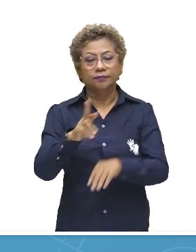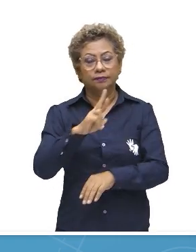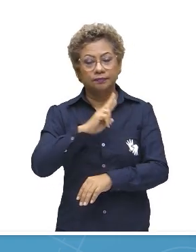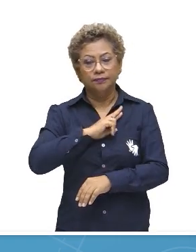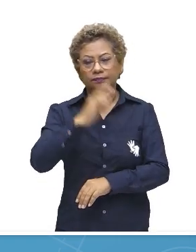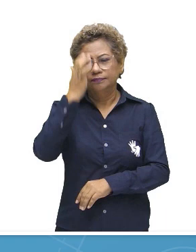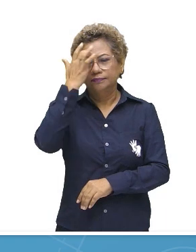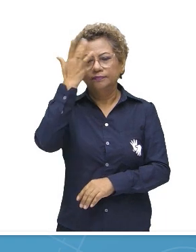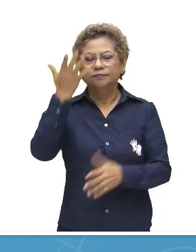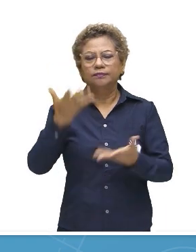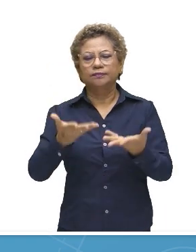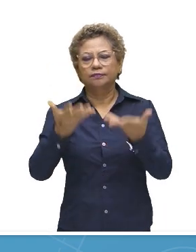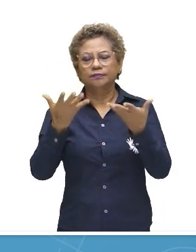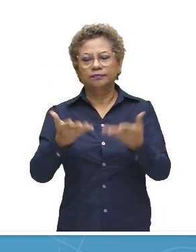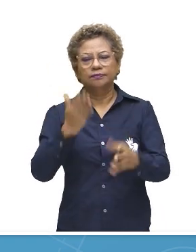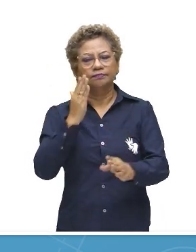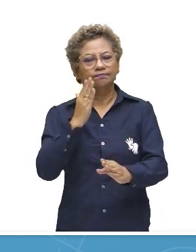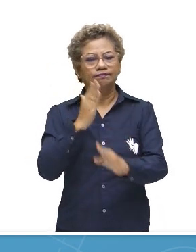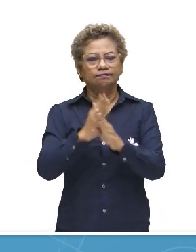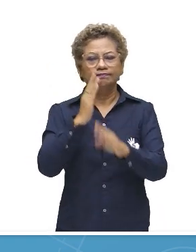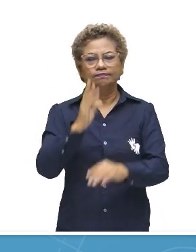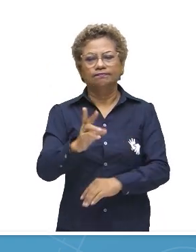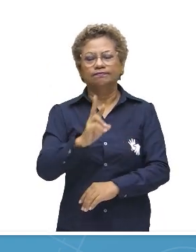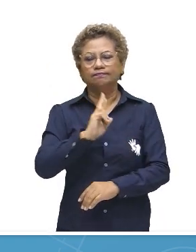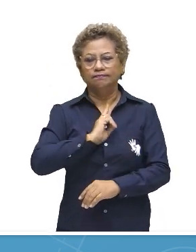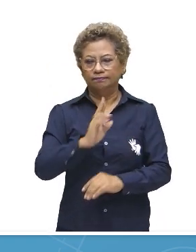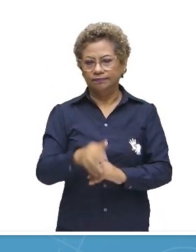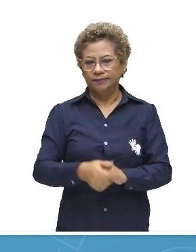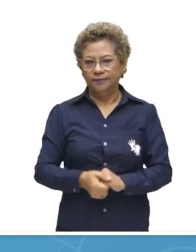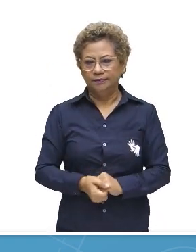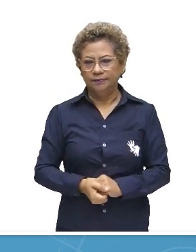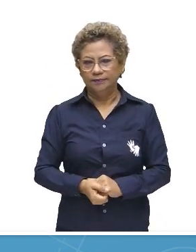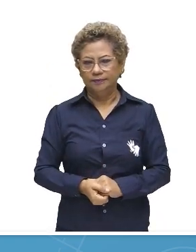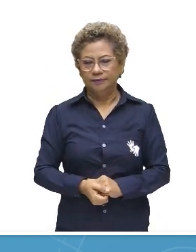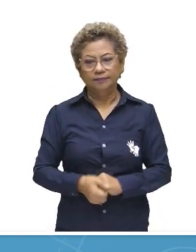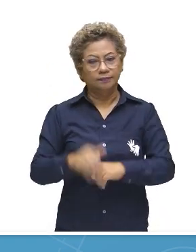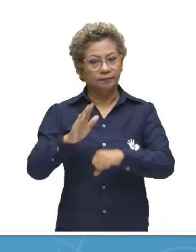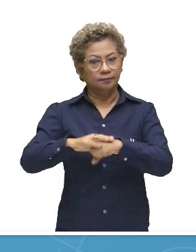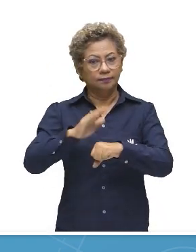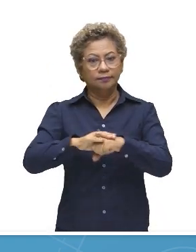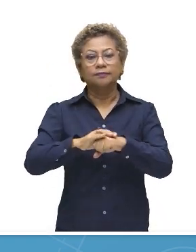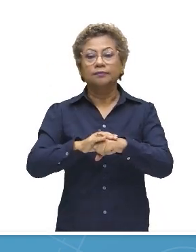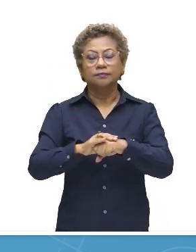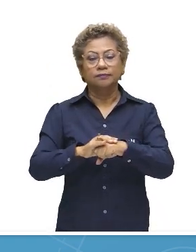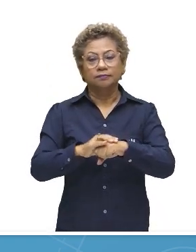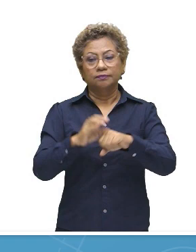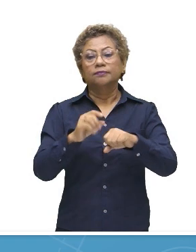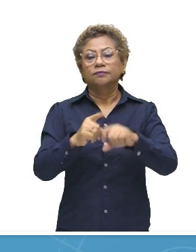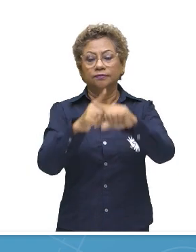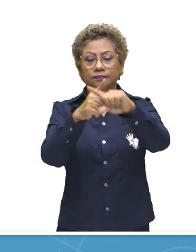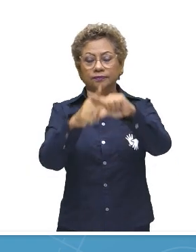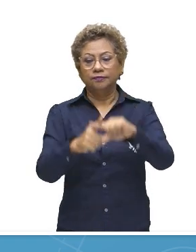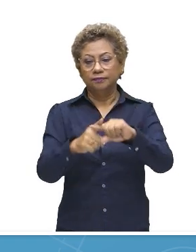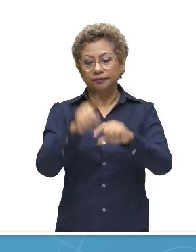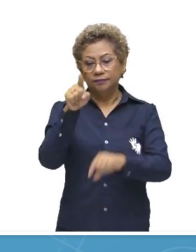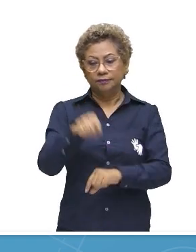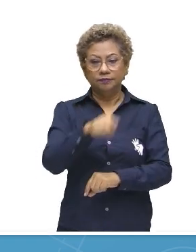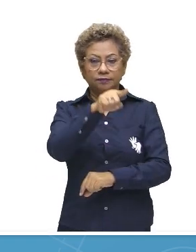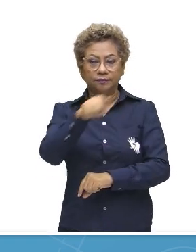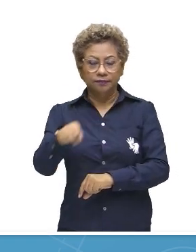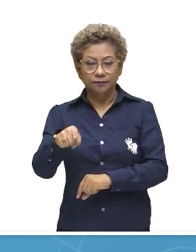de você fazer do que se você tiver que fazer essa divisão, né? 115 por 184. Então vejam